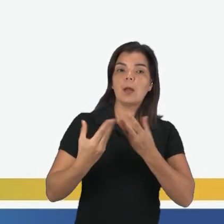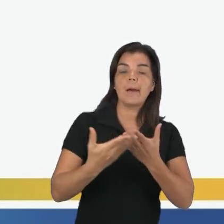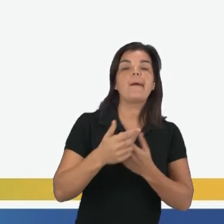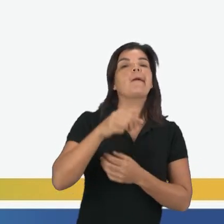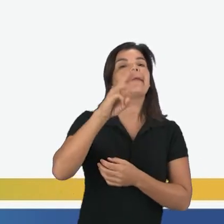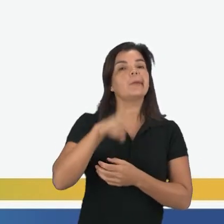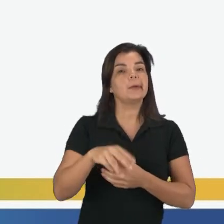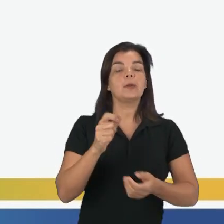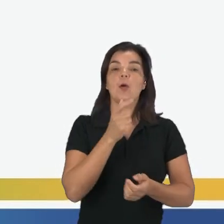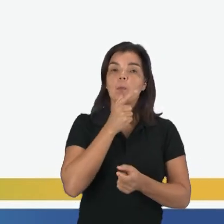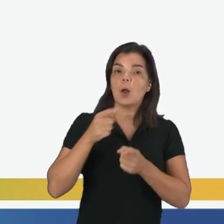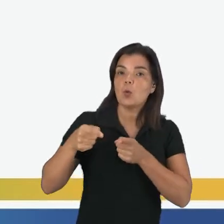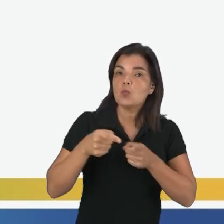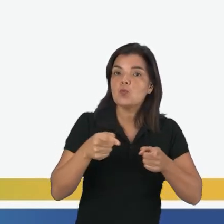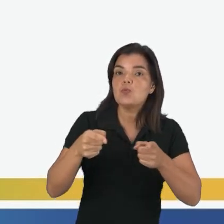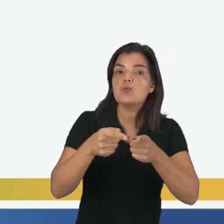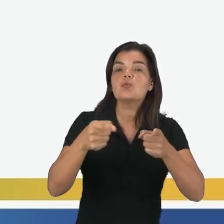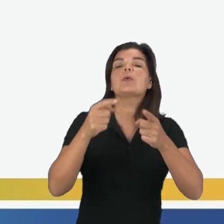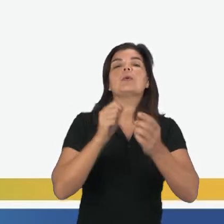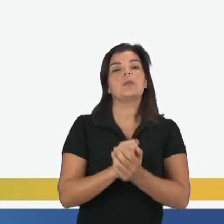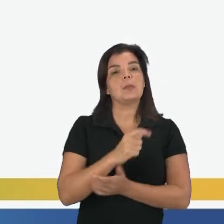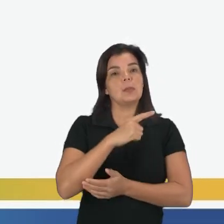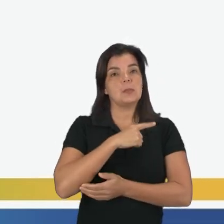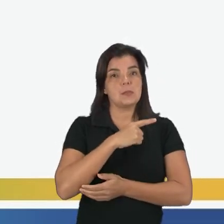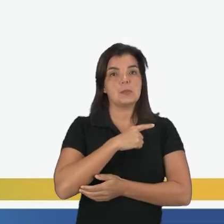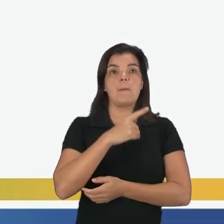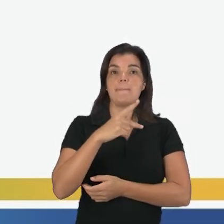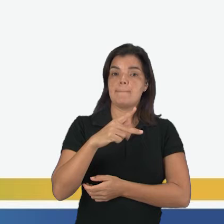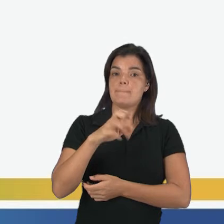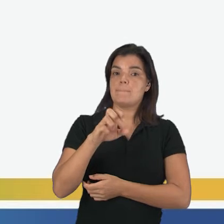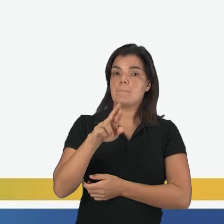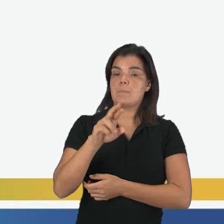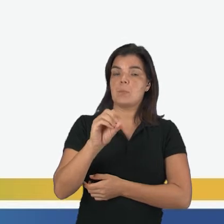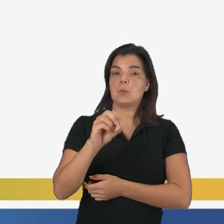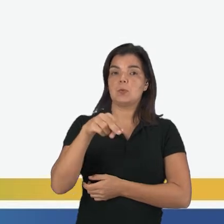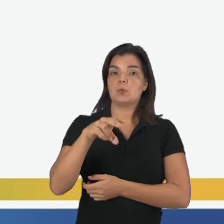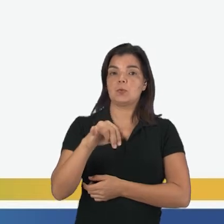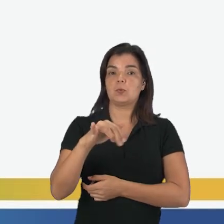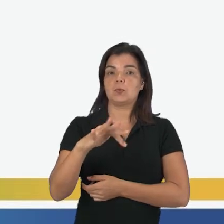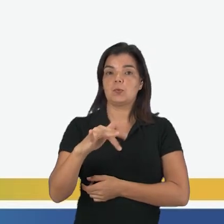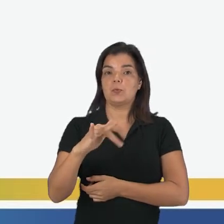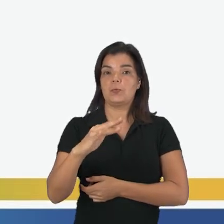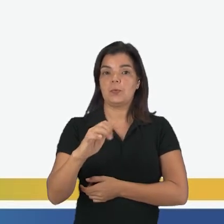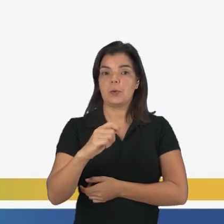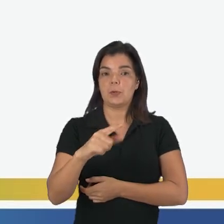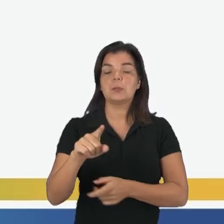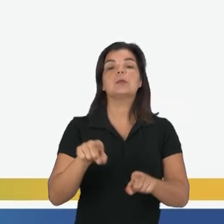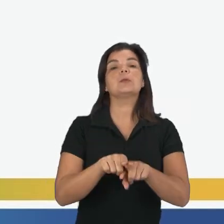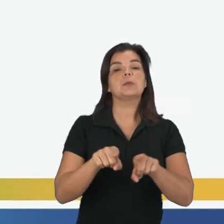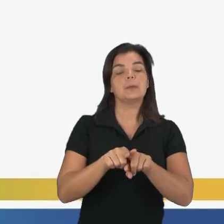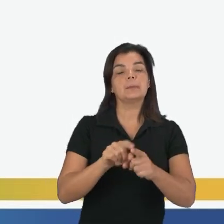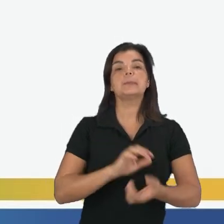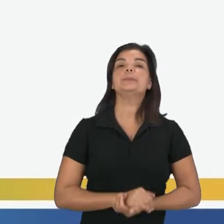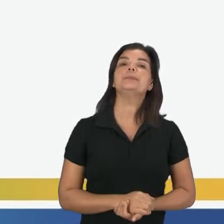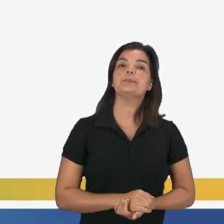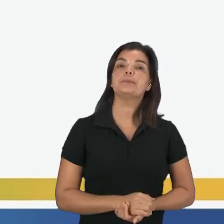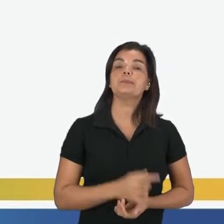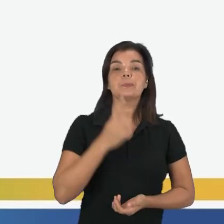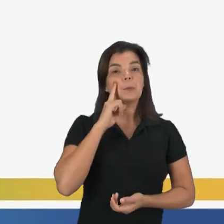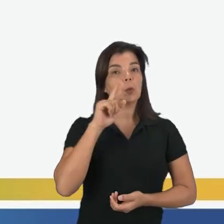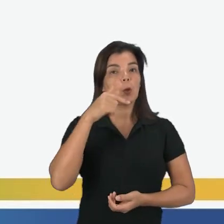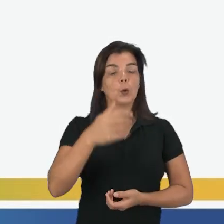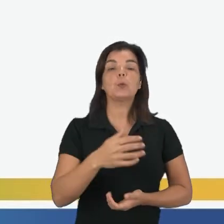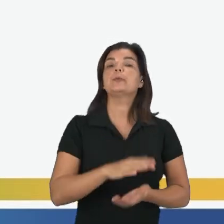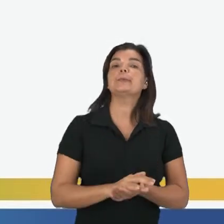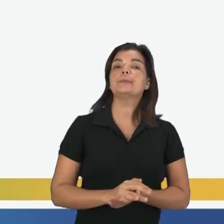característica para o riacho. Logo, temos personificação, chamado também de prosopopeia. Vamos a mais